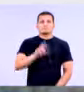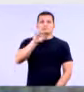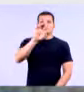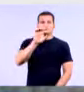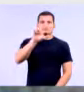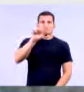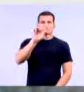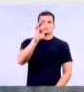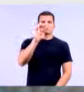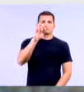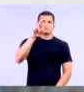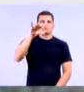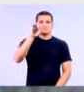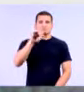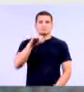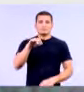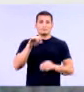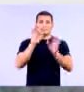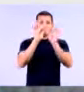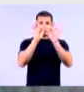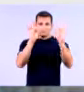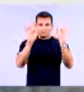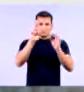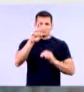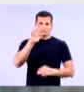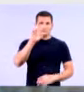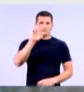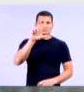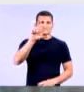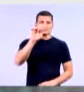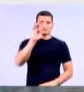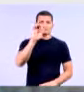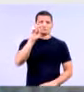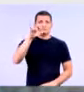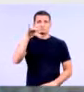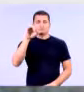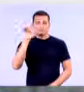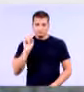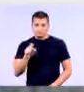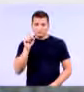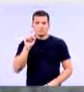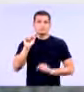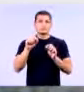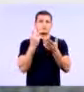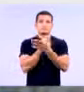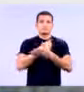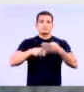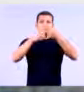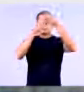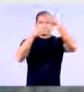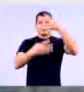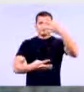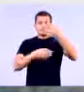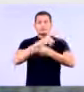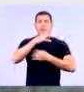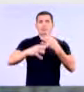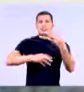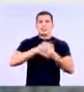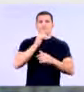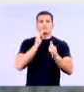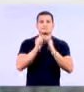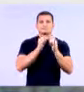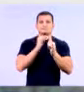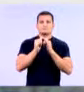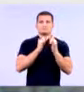Relatório. Quando eu escrevo a palavra relatório e dou Enter, o que vai acontecer? Vai aparecer toda e qualquer informação que tem